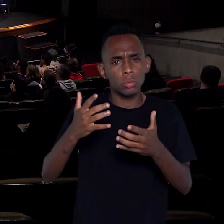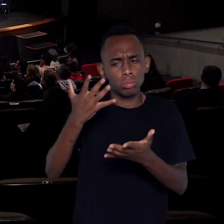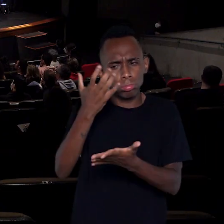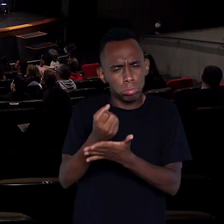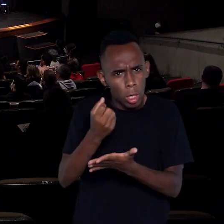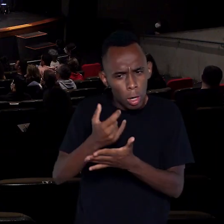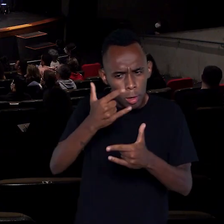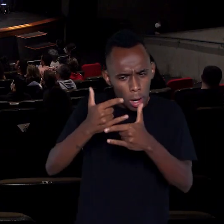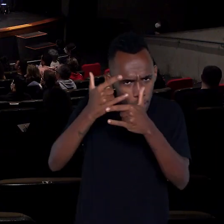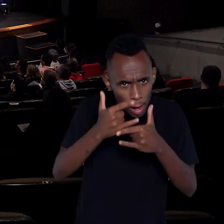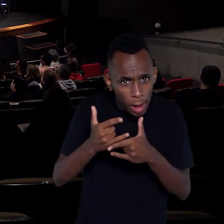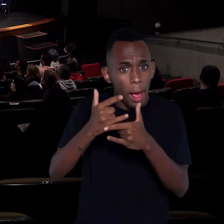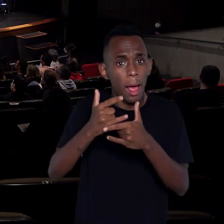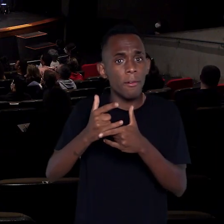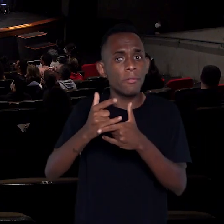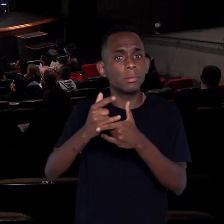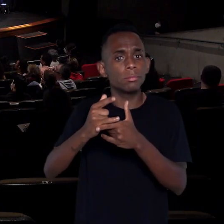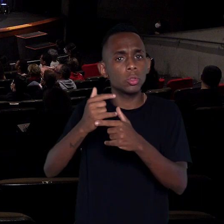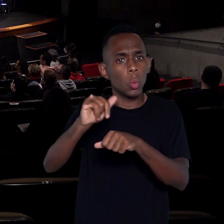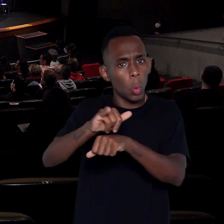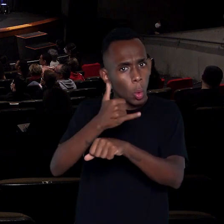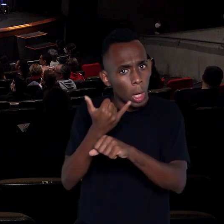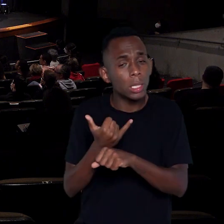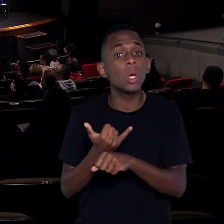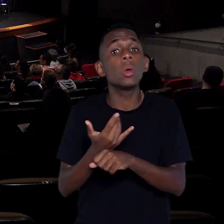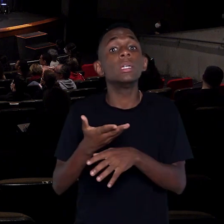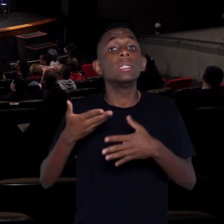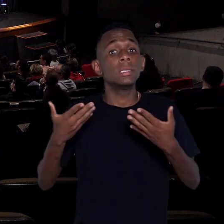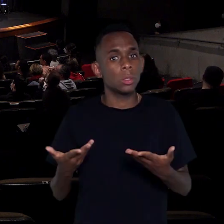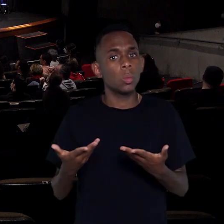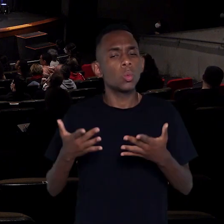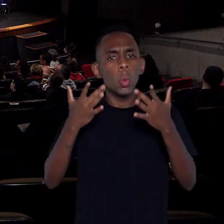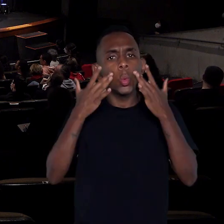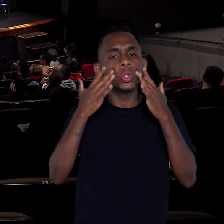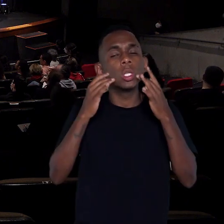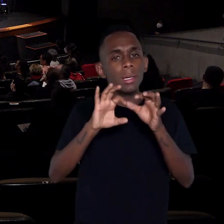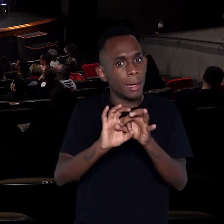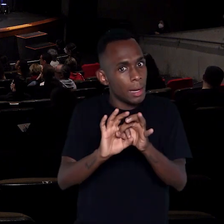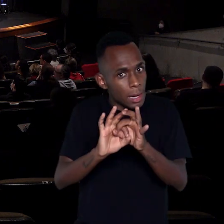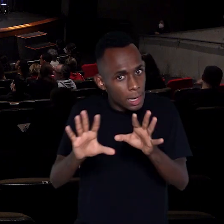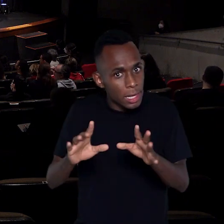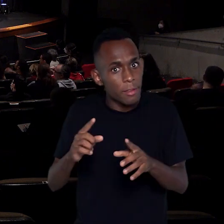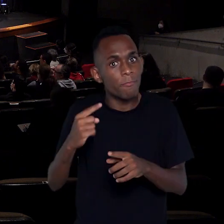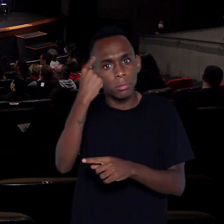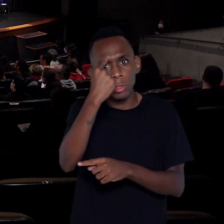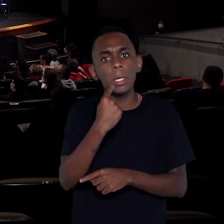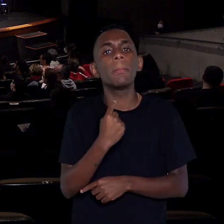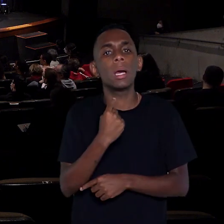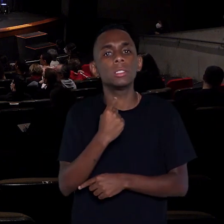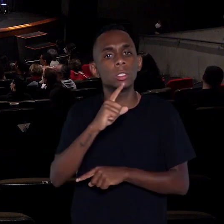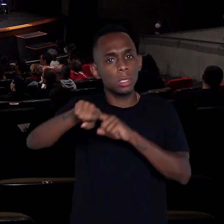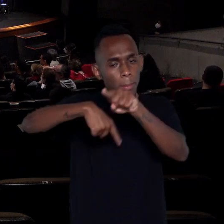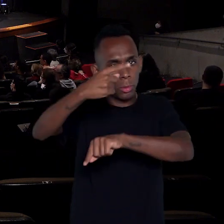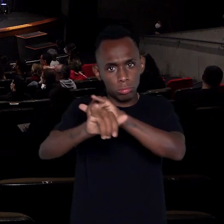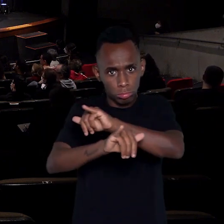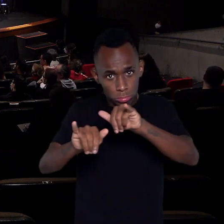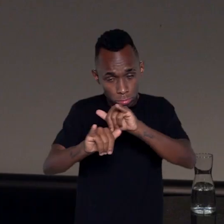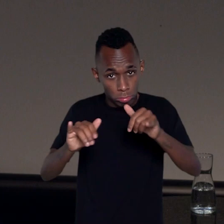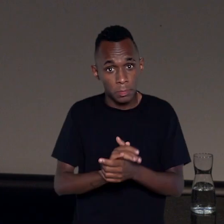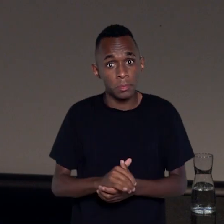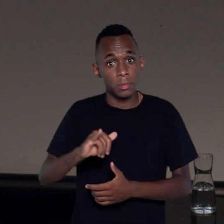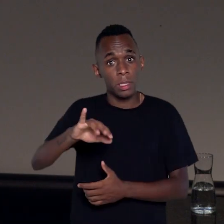do Sesc Vila Mariana em São Paulo. No palco está a programadora do Sesc, Ana, a quem podemos ouvir neste